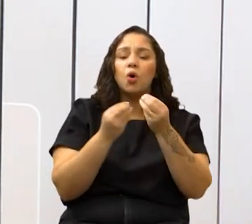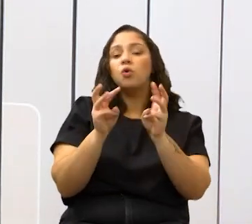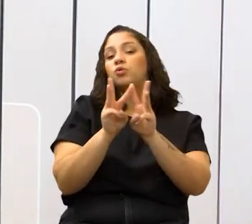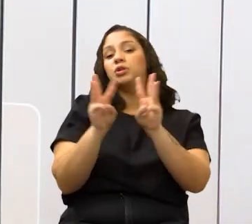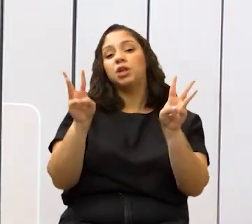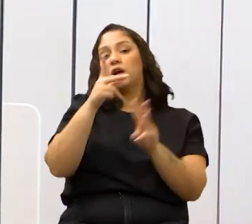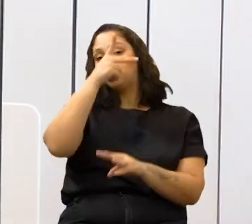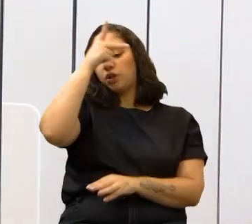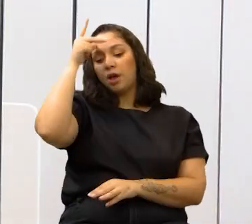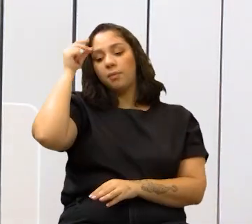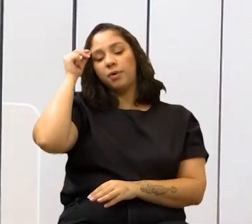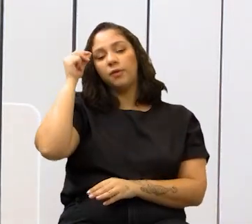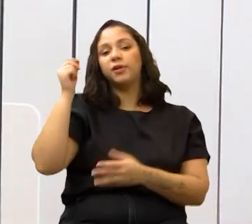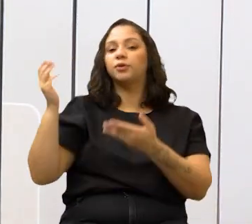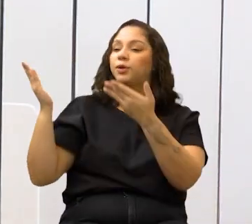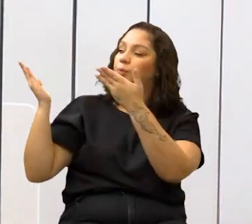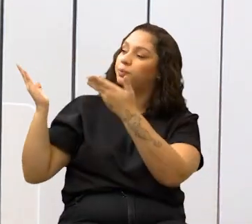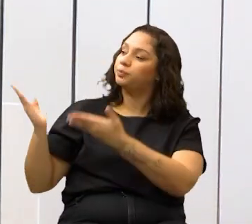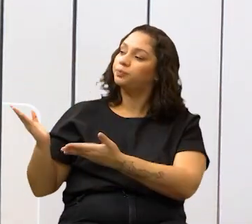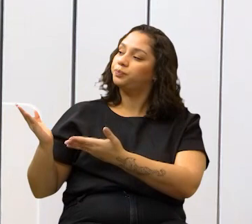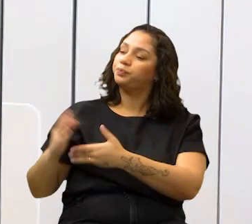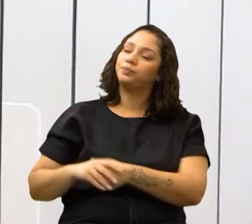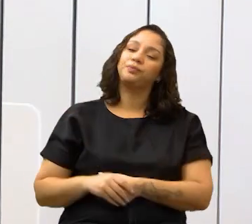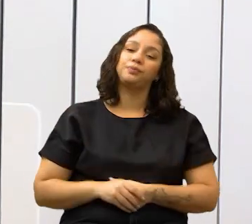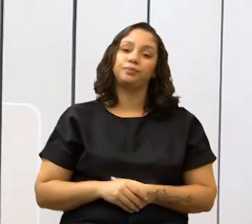site da Prefeitura, que é o